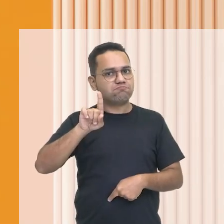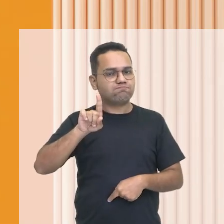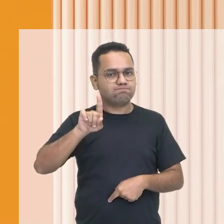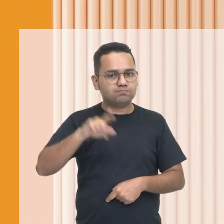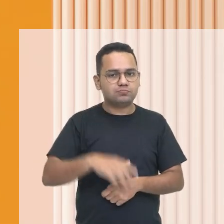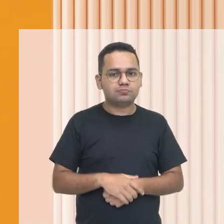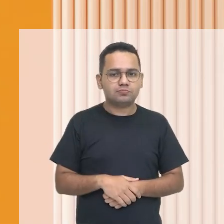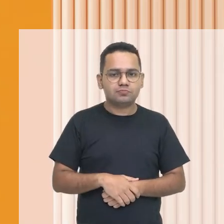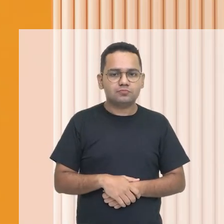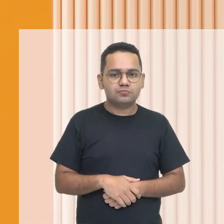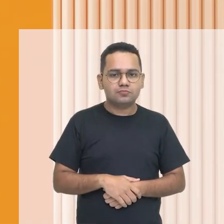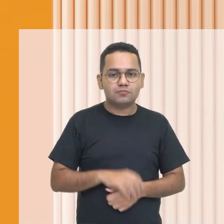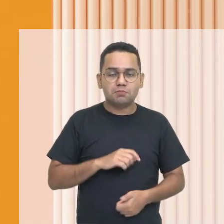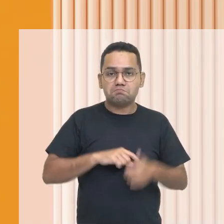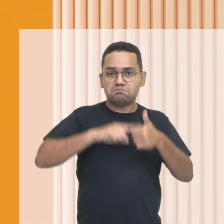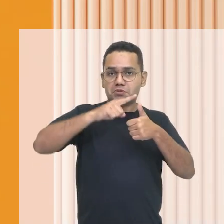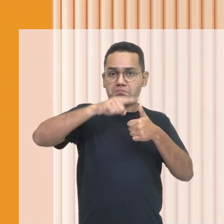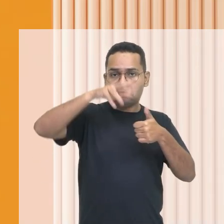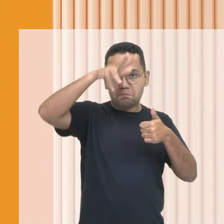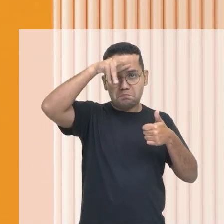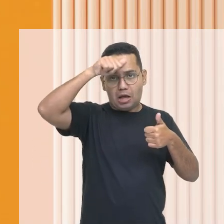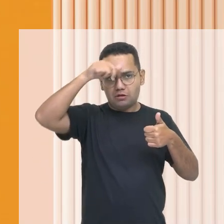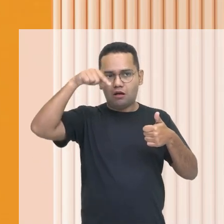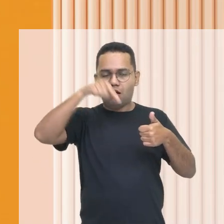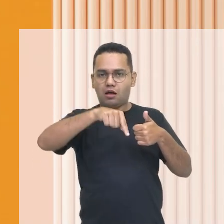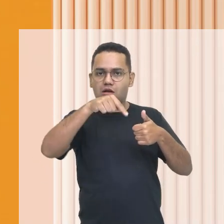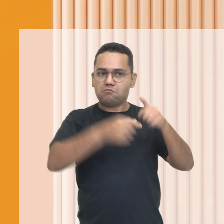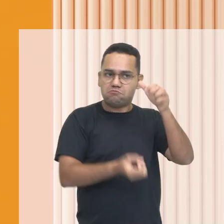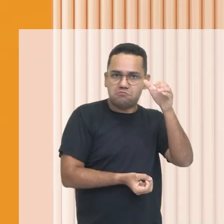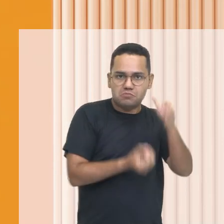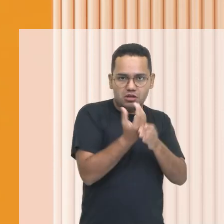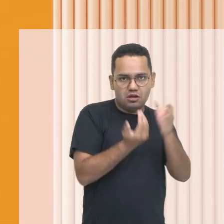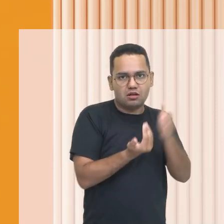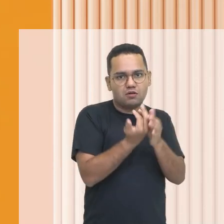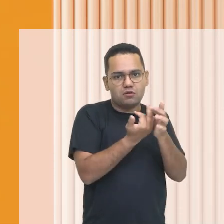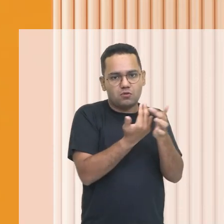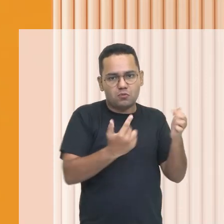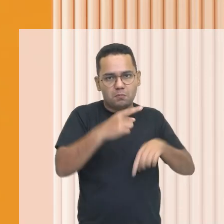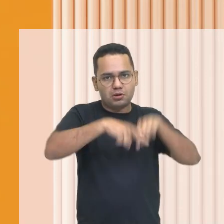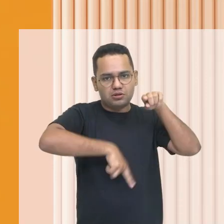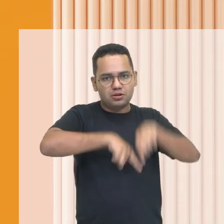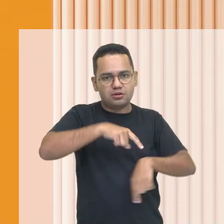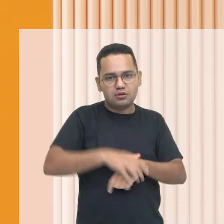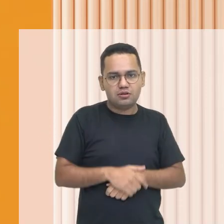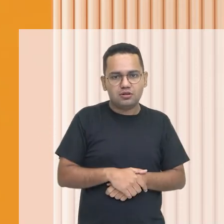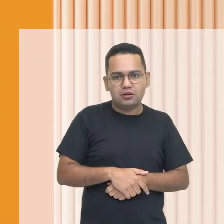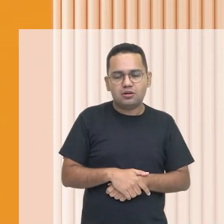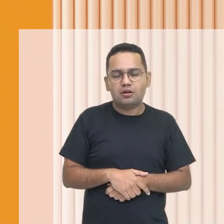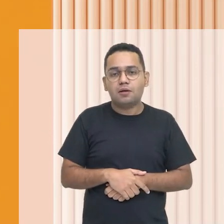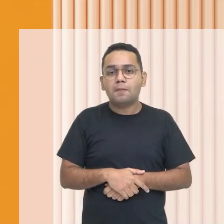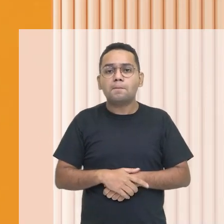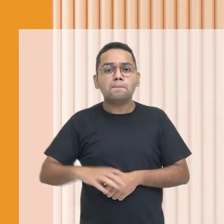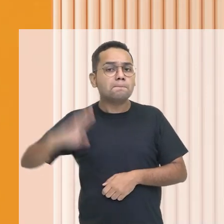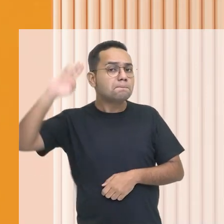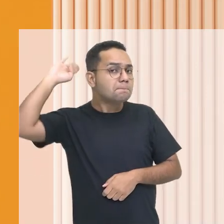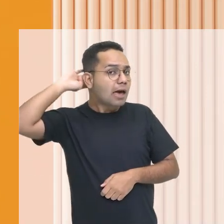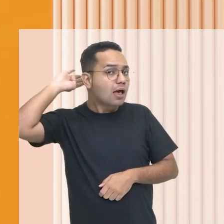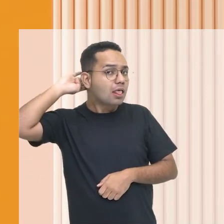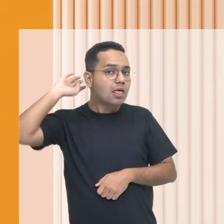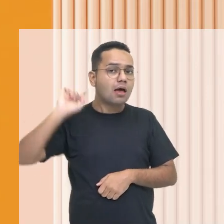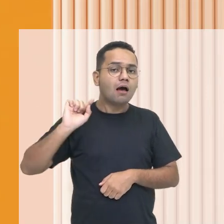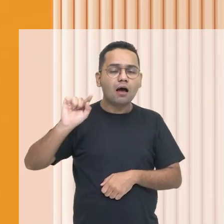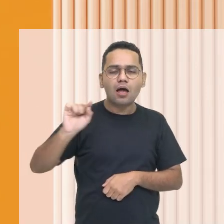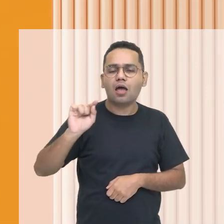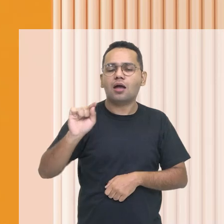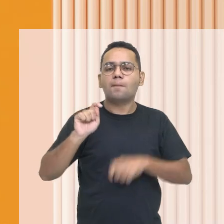como o polo produtor e Belém como o polo de escoamento dessa produção.